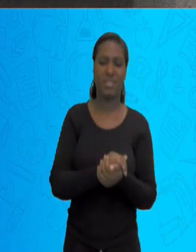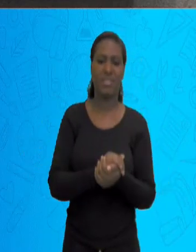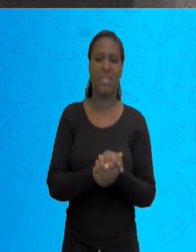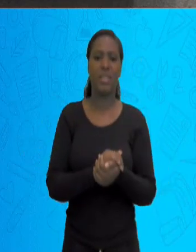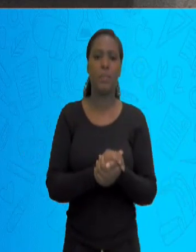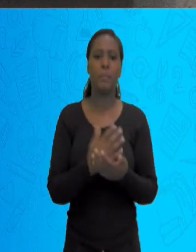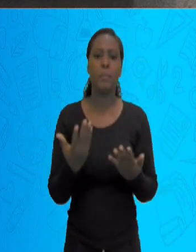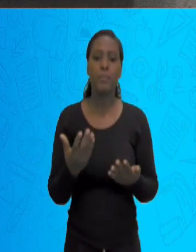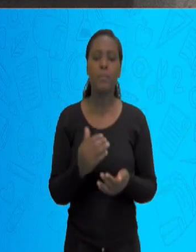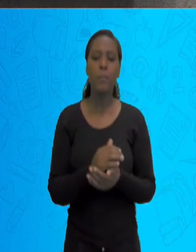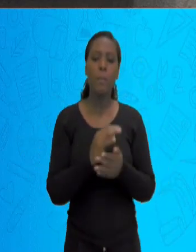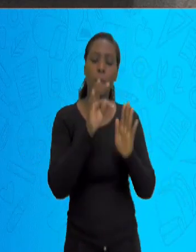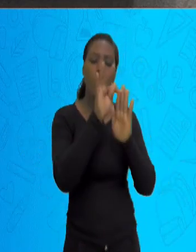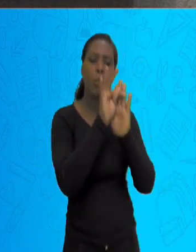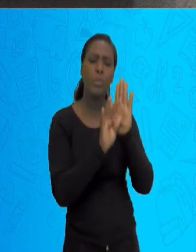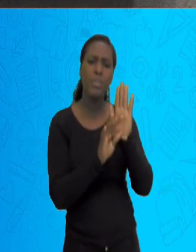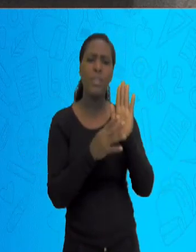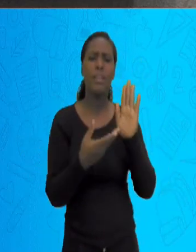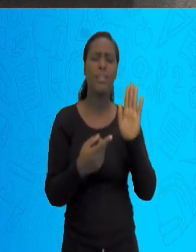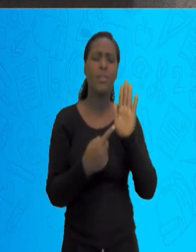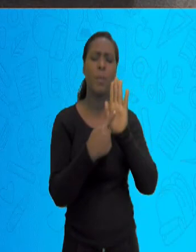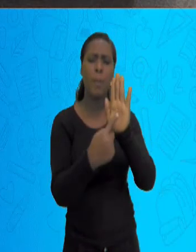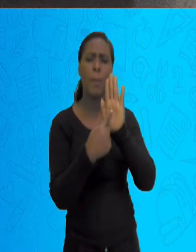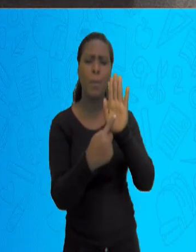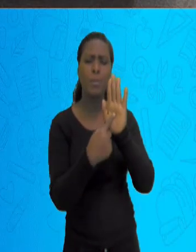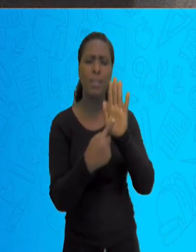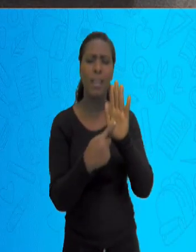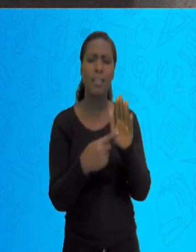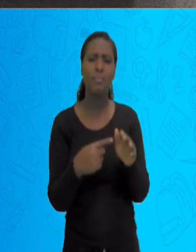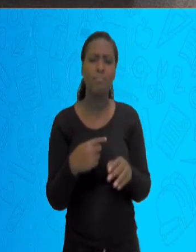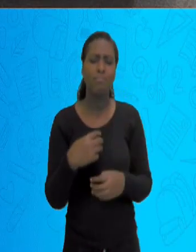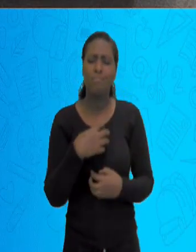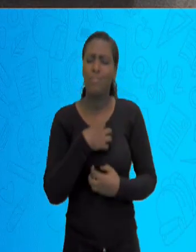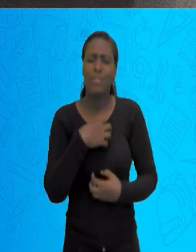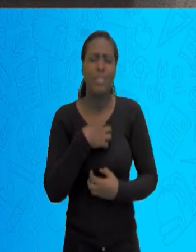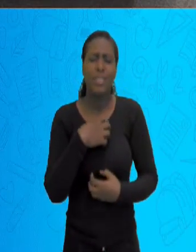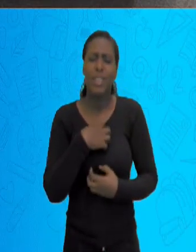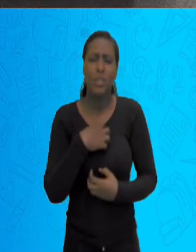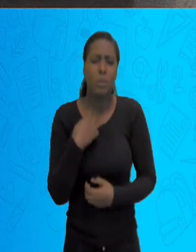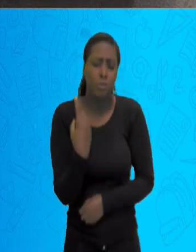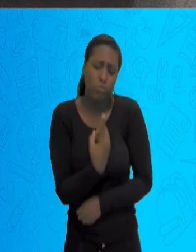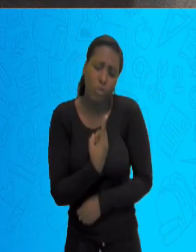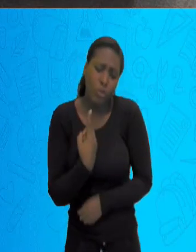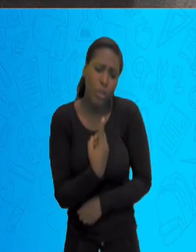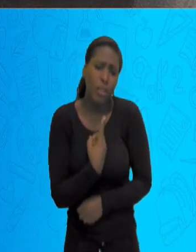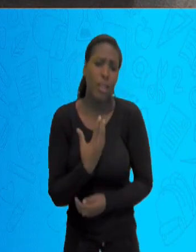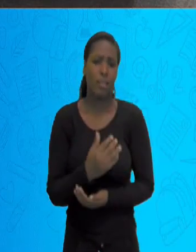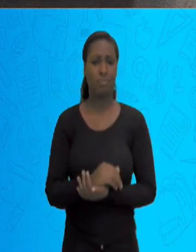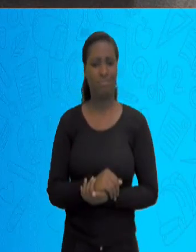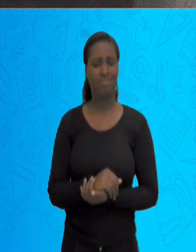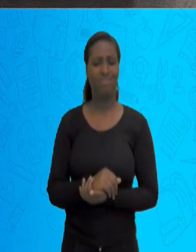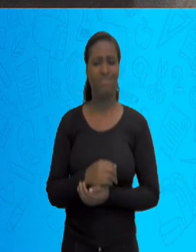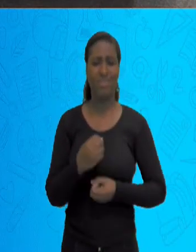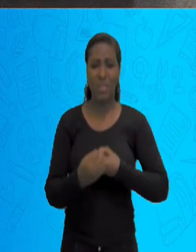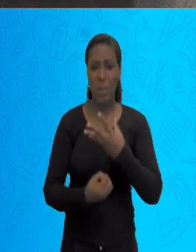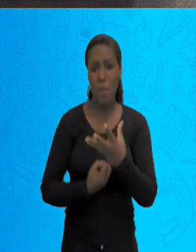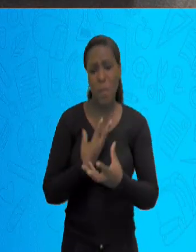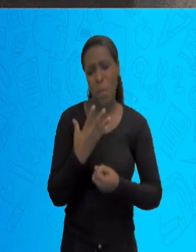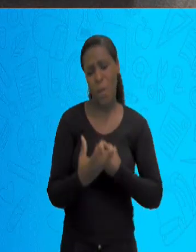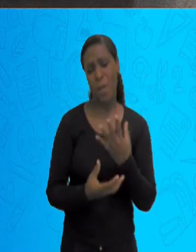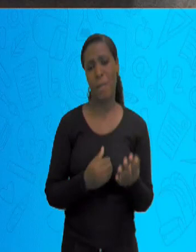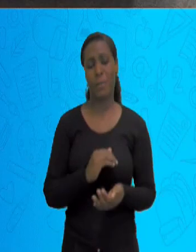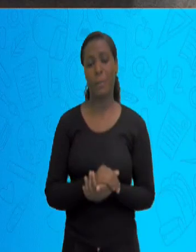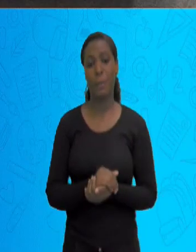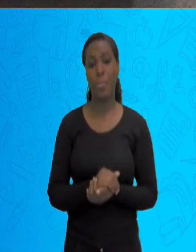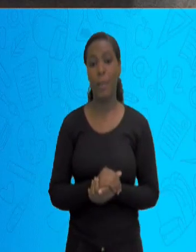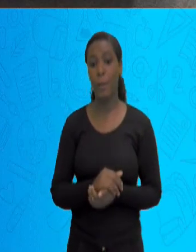solidão. E foi aí que surgiu esse poema José. José representa um nome muito comum na